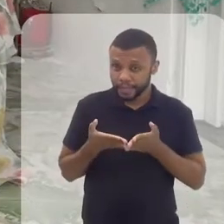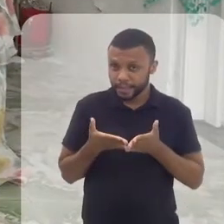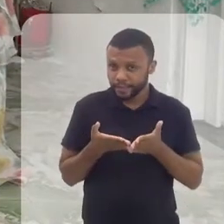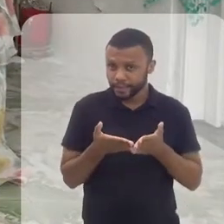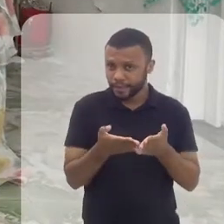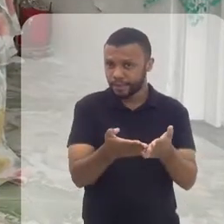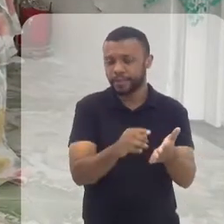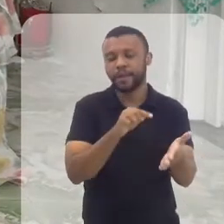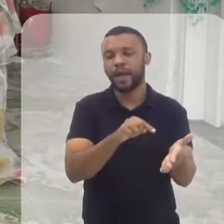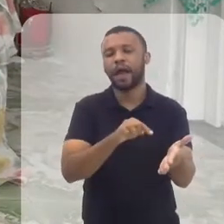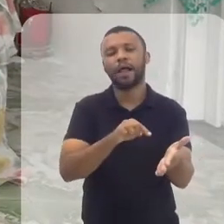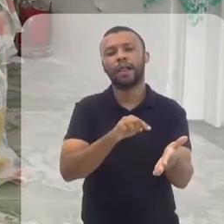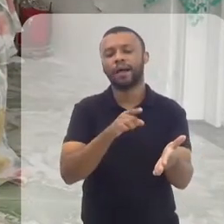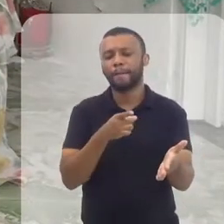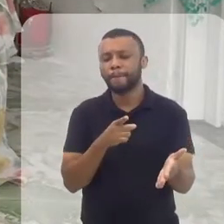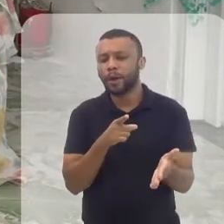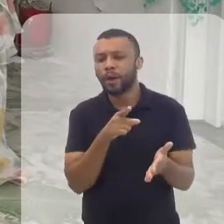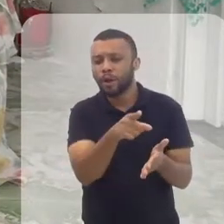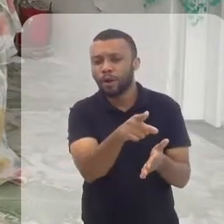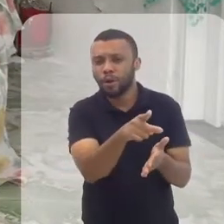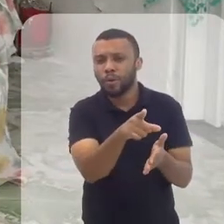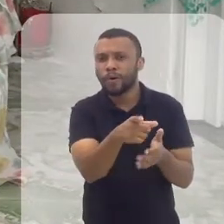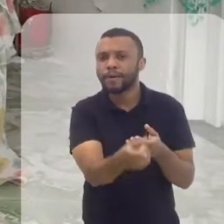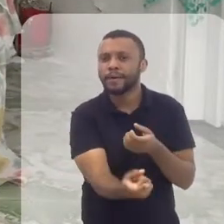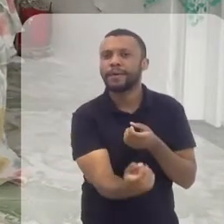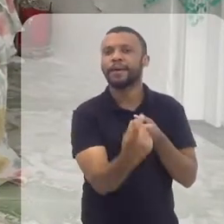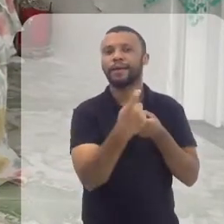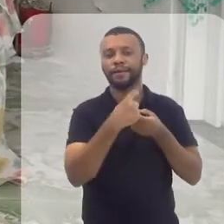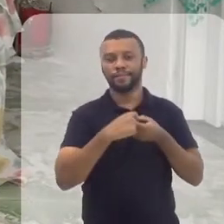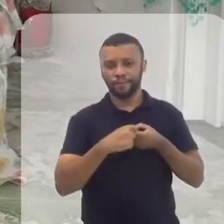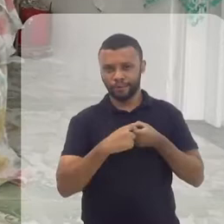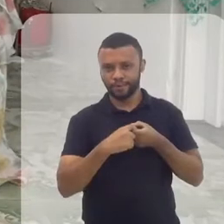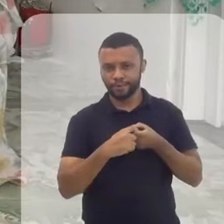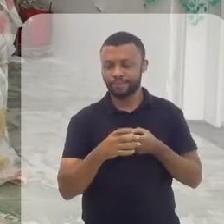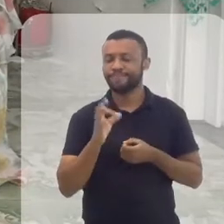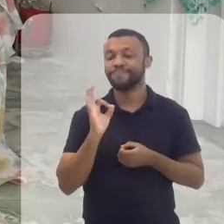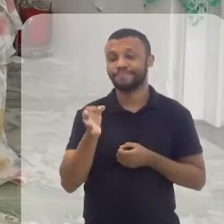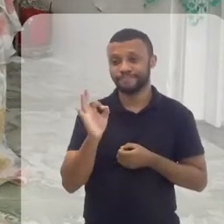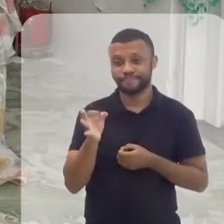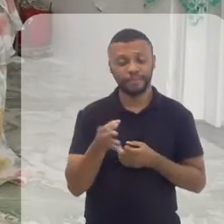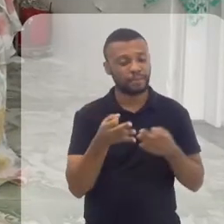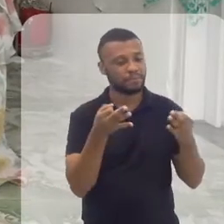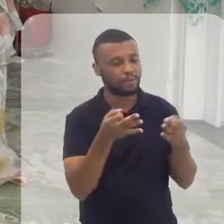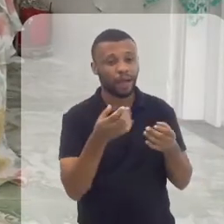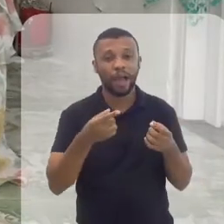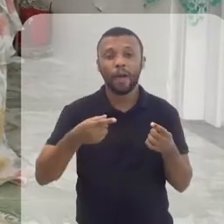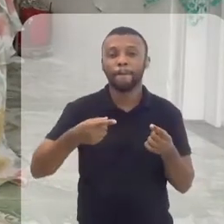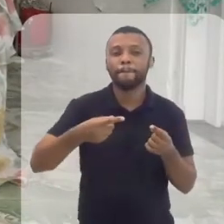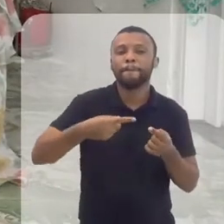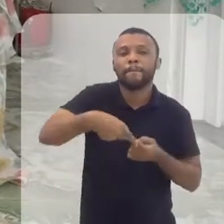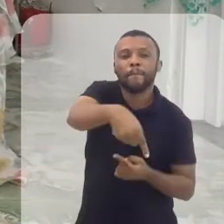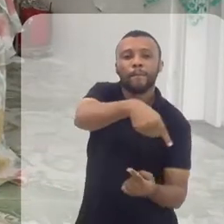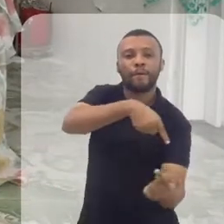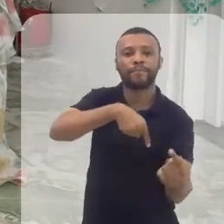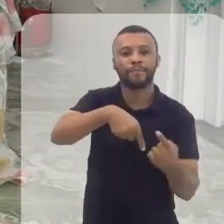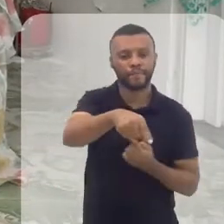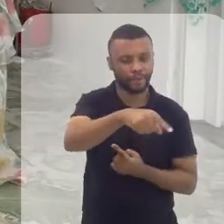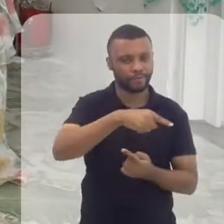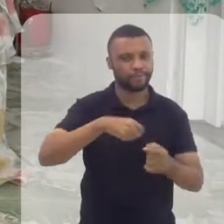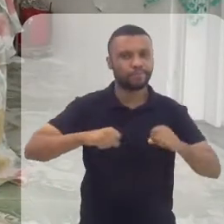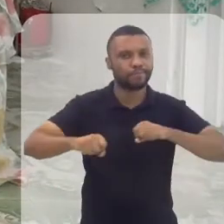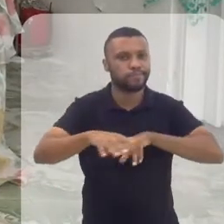essa travessia, porque ela vai e ela volta. Sim, sim. Perfeito. Sim. É o